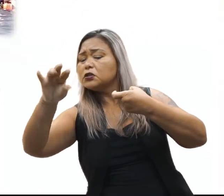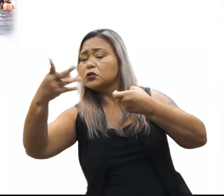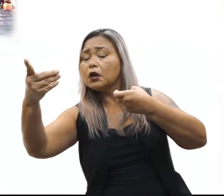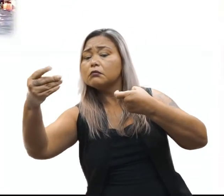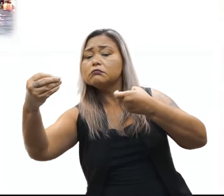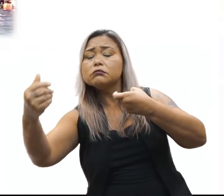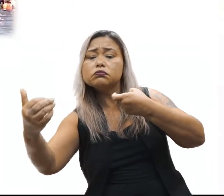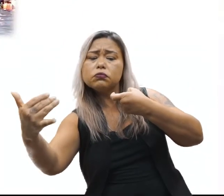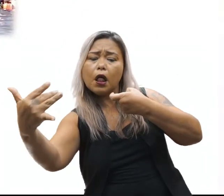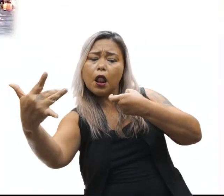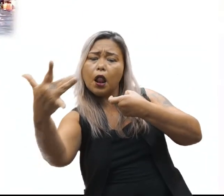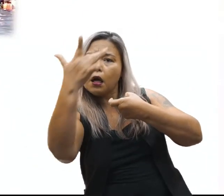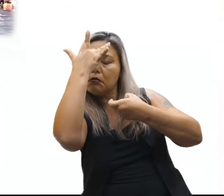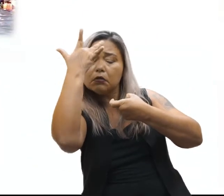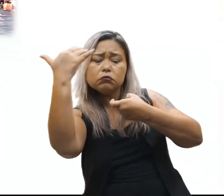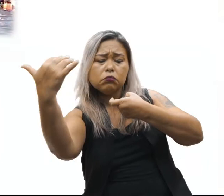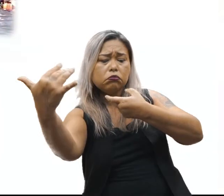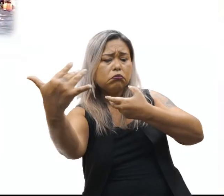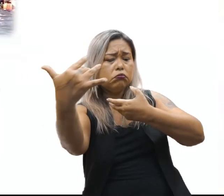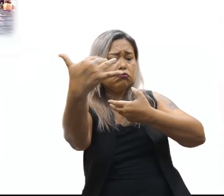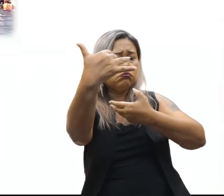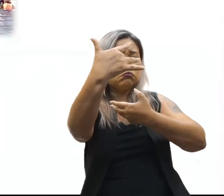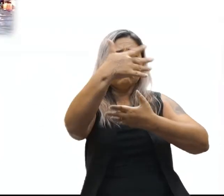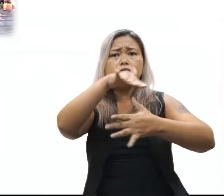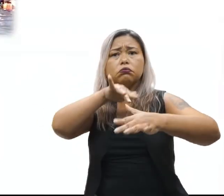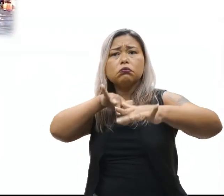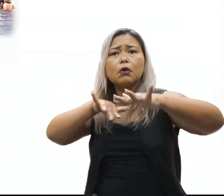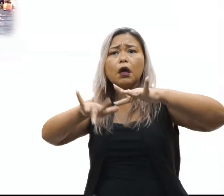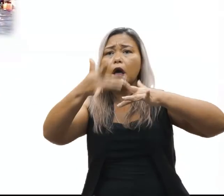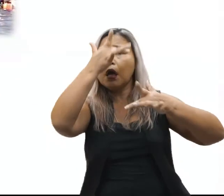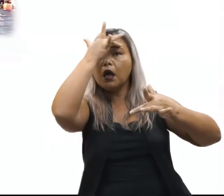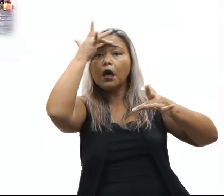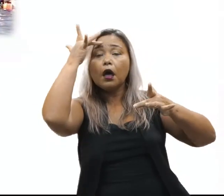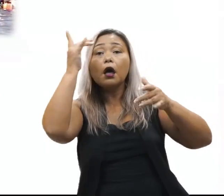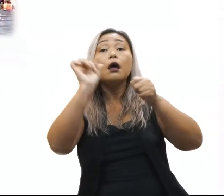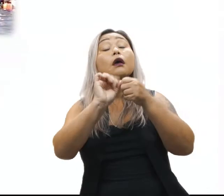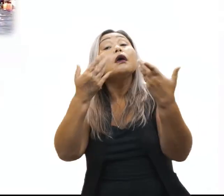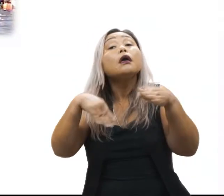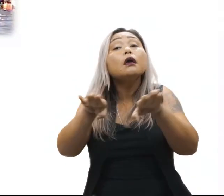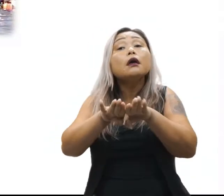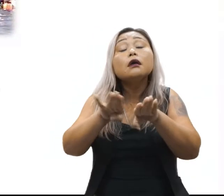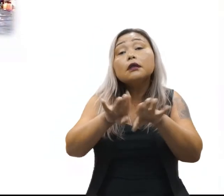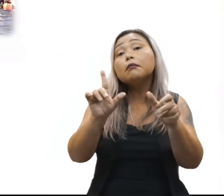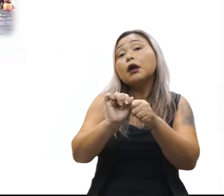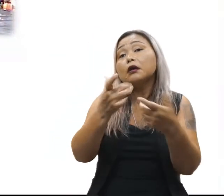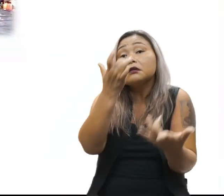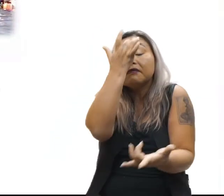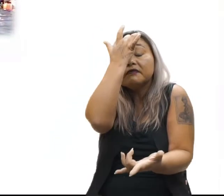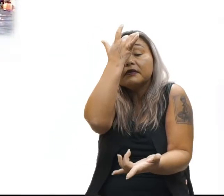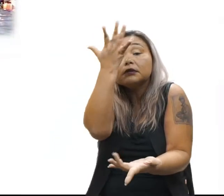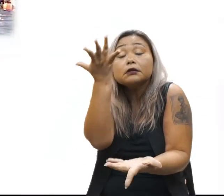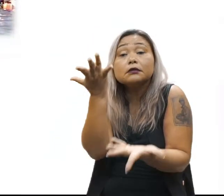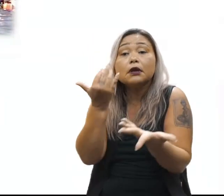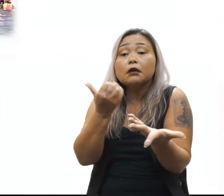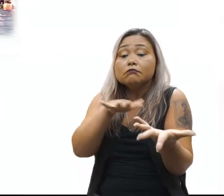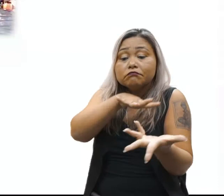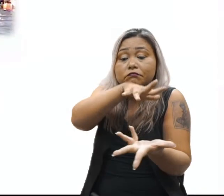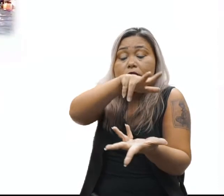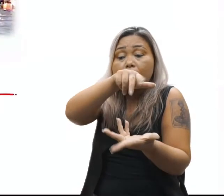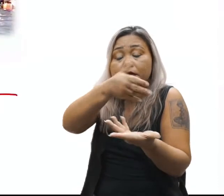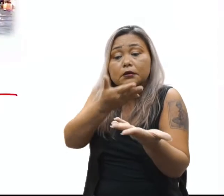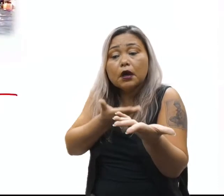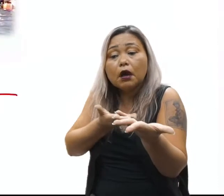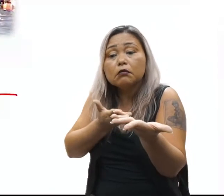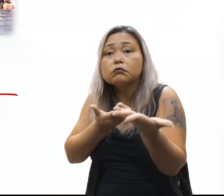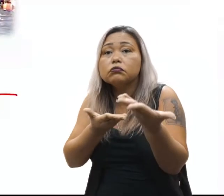intensa migração, né? E também essa facilidade que a globalização trouxe com relação aos meios